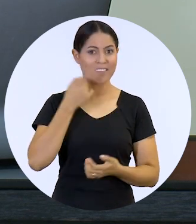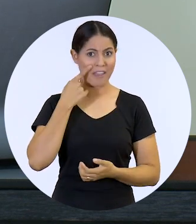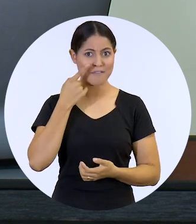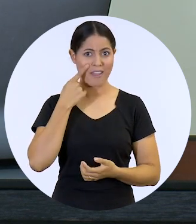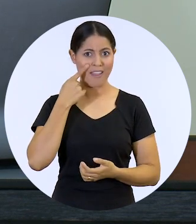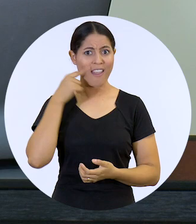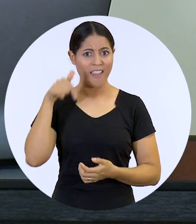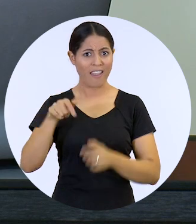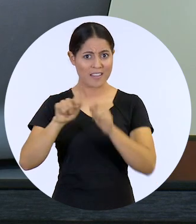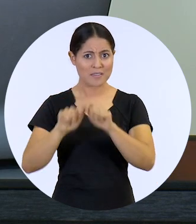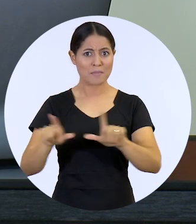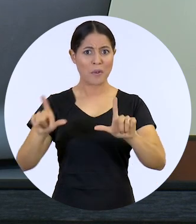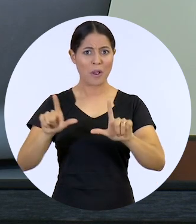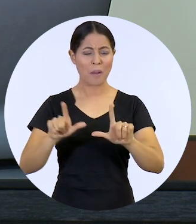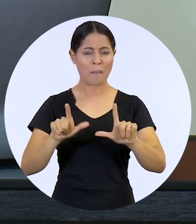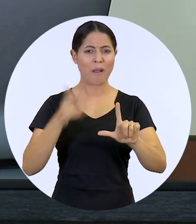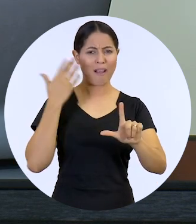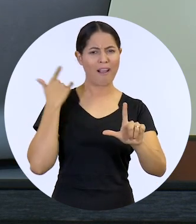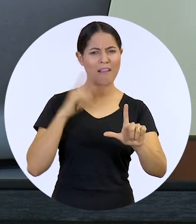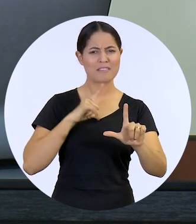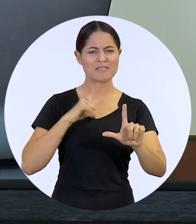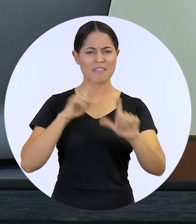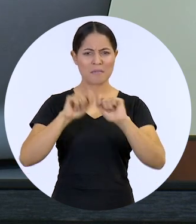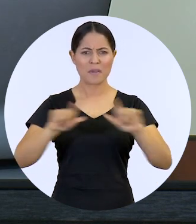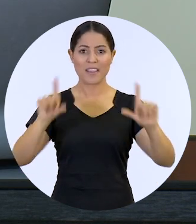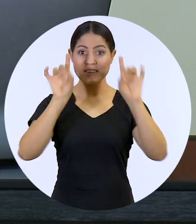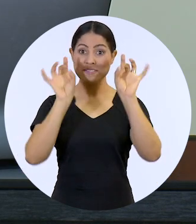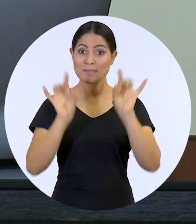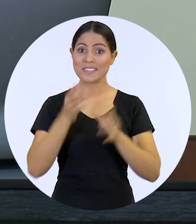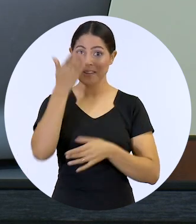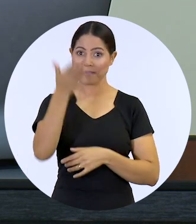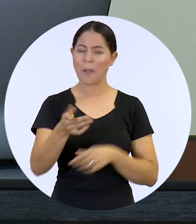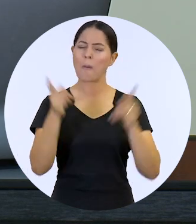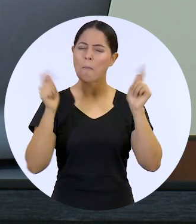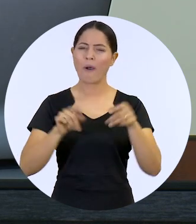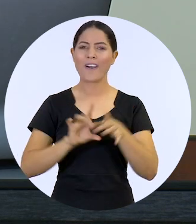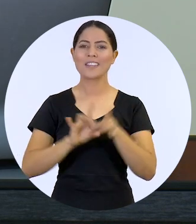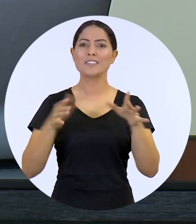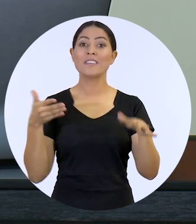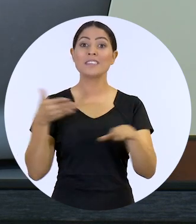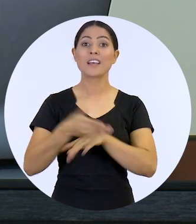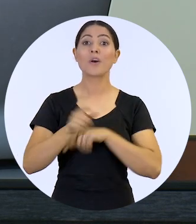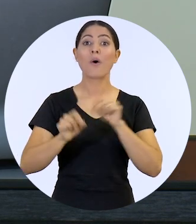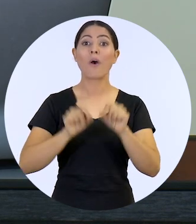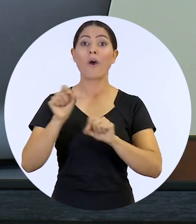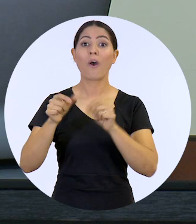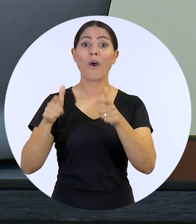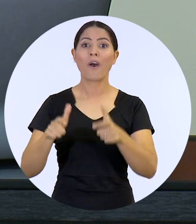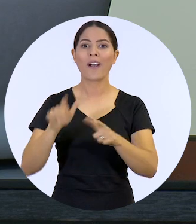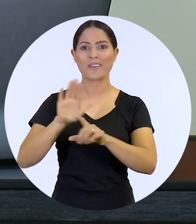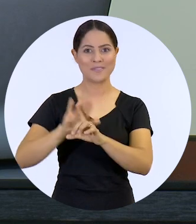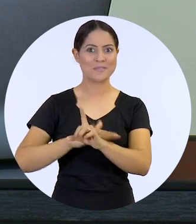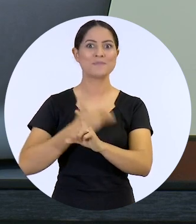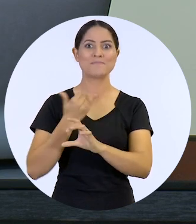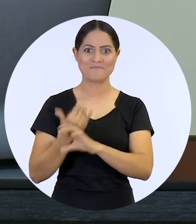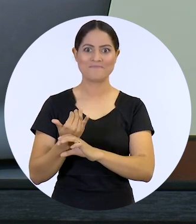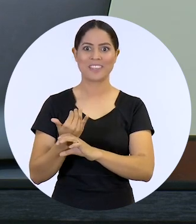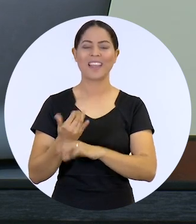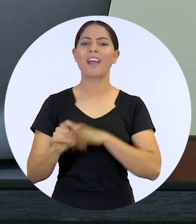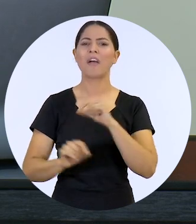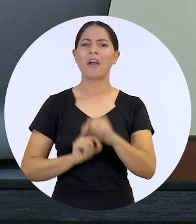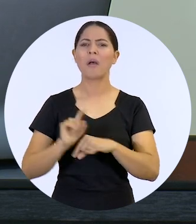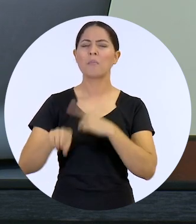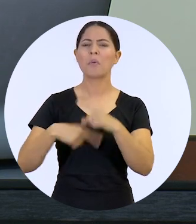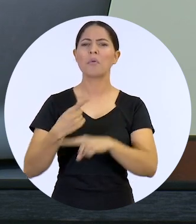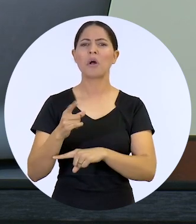idosos. Quer rever este ou outros programas que já fizemos especialmente para você? Vai na nossa página no YouTube. E para sugerir uma